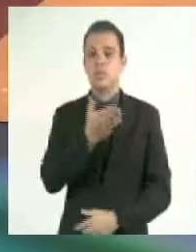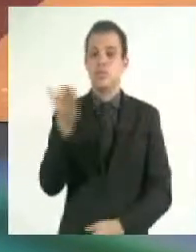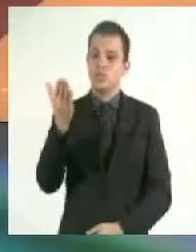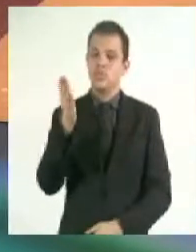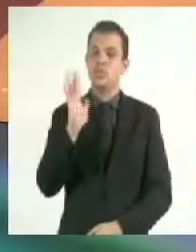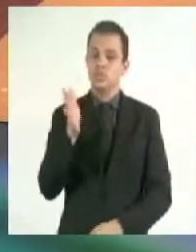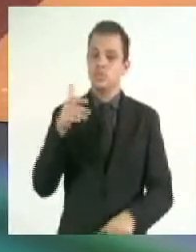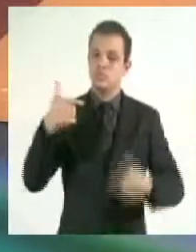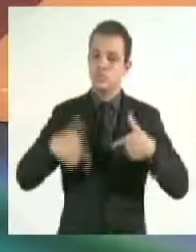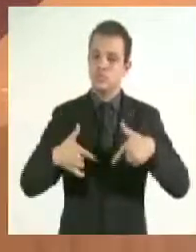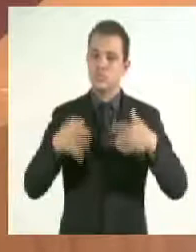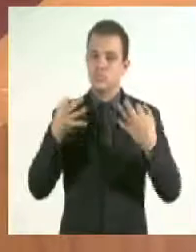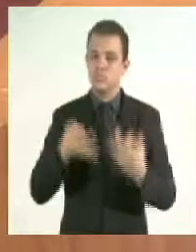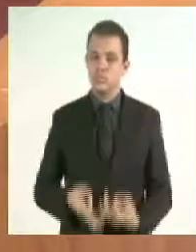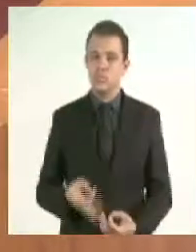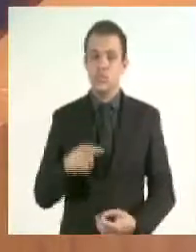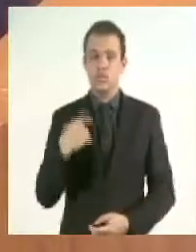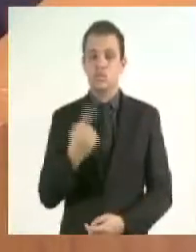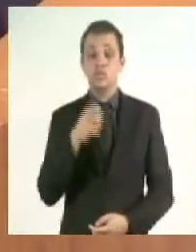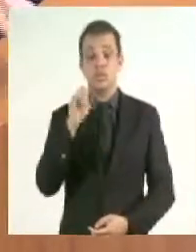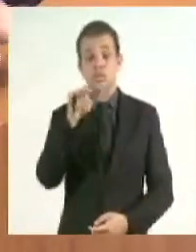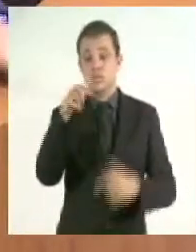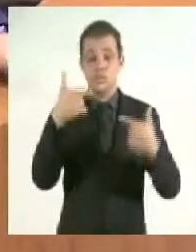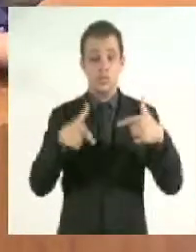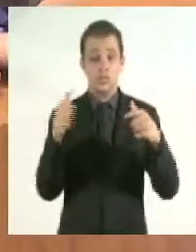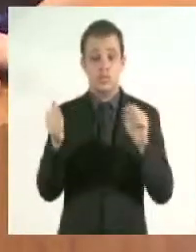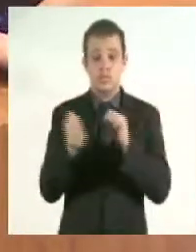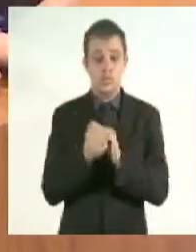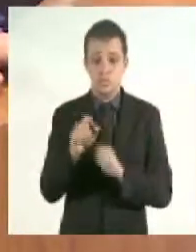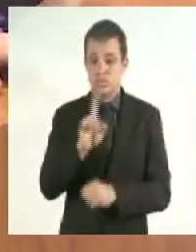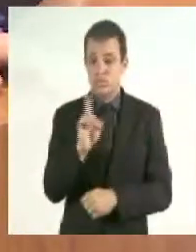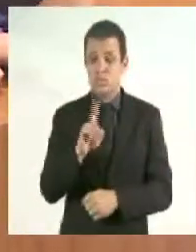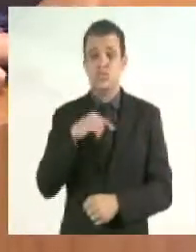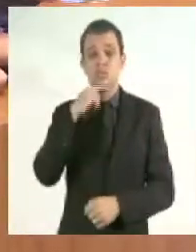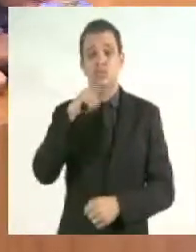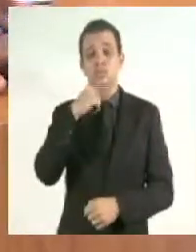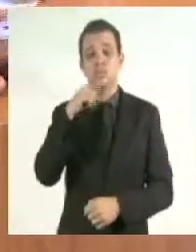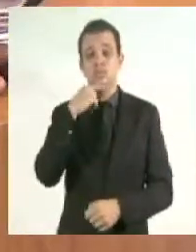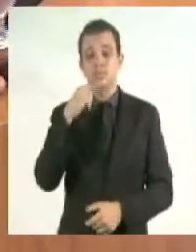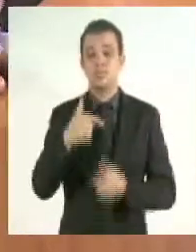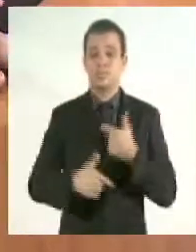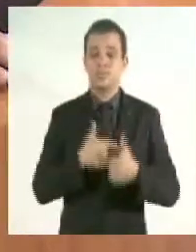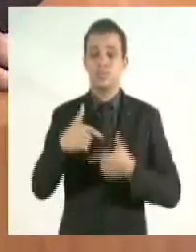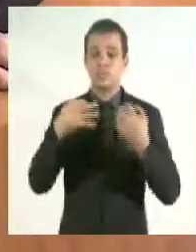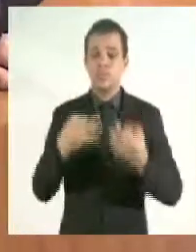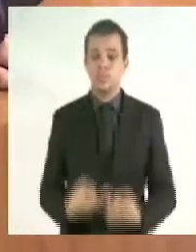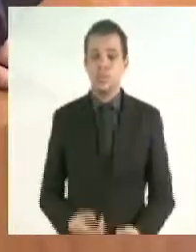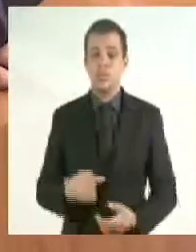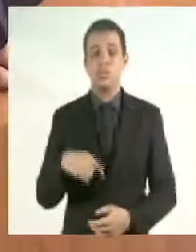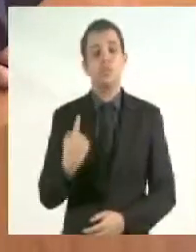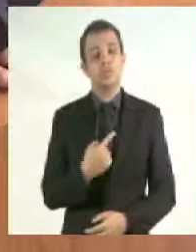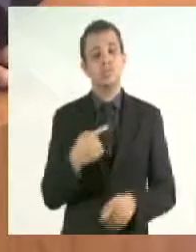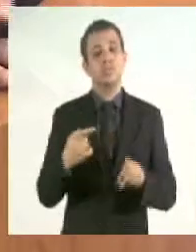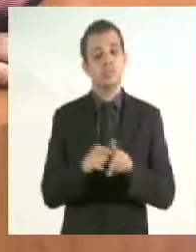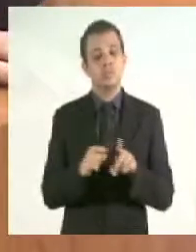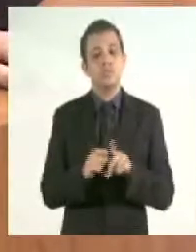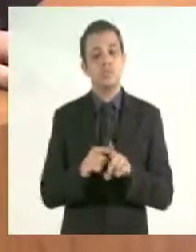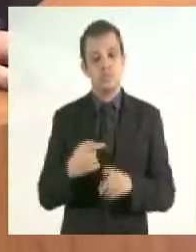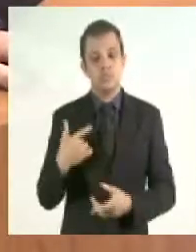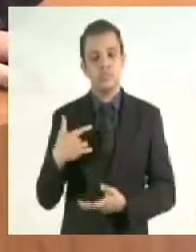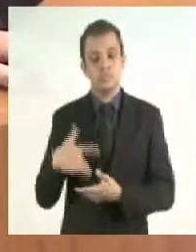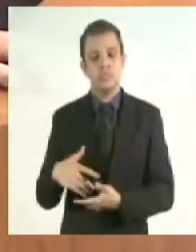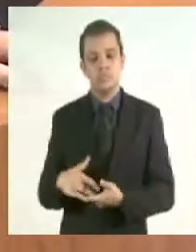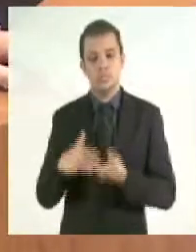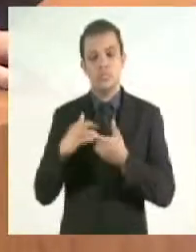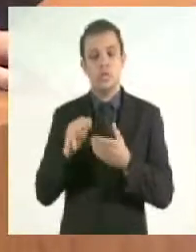o excelente trabalho nesta casa. Estamos solidários também com a reforma do PCCV,